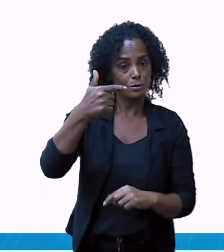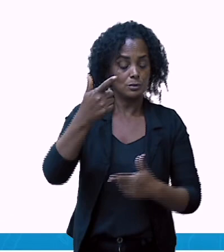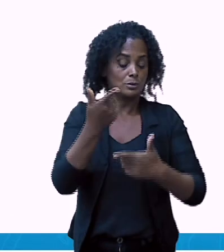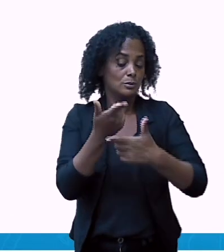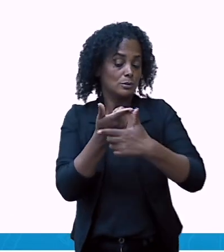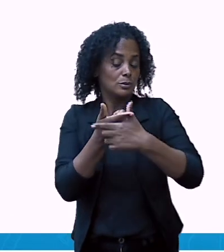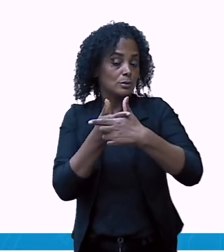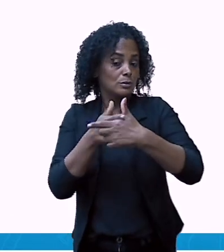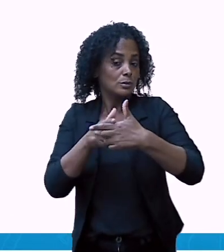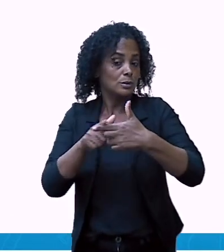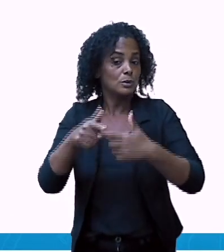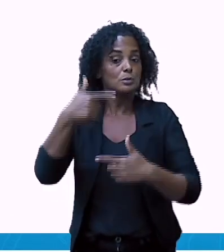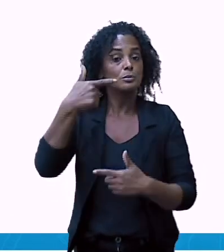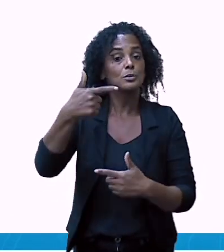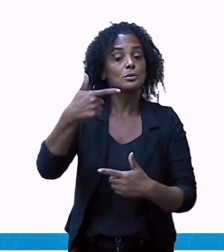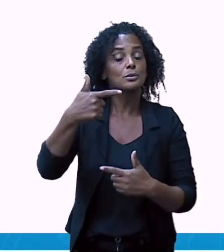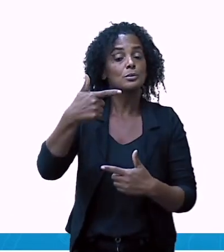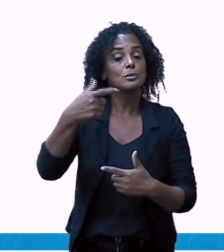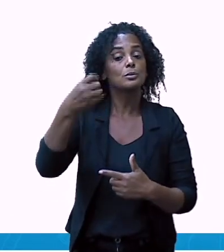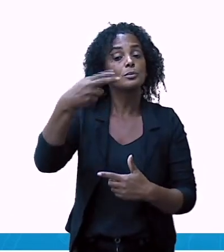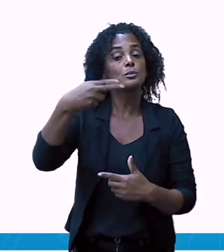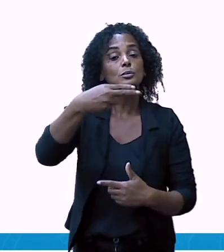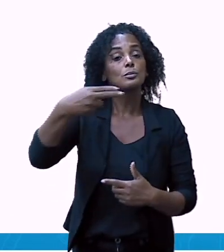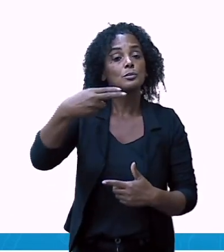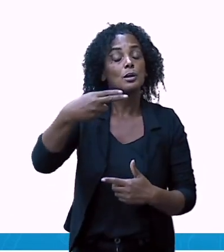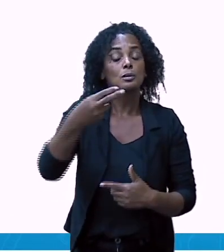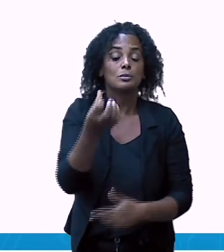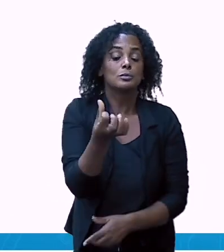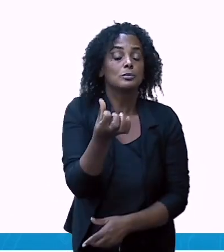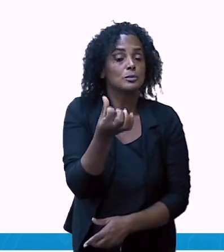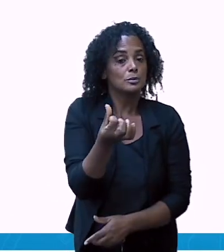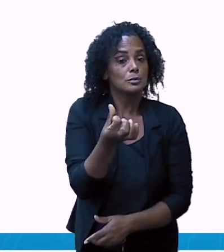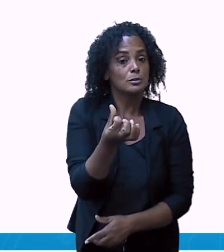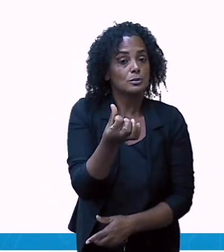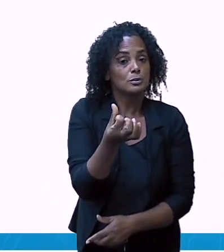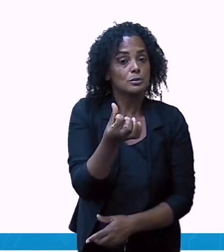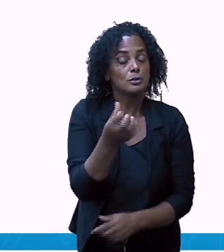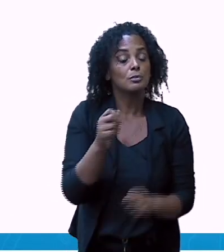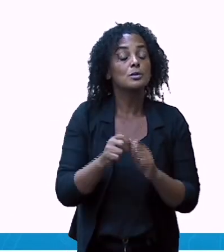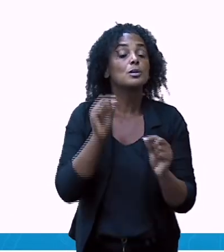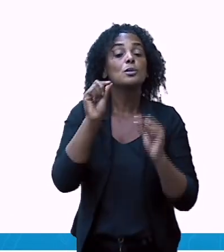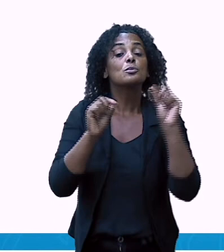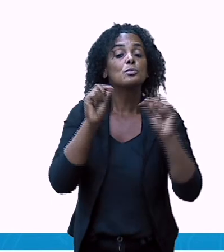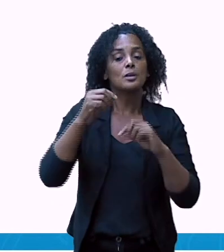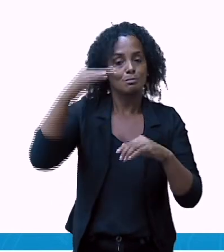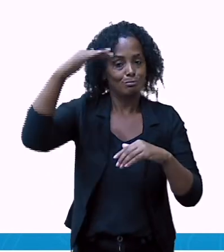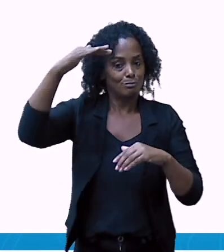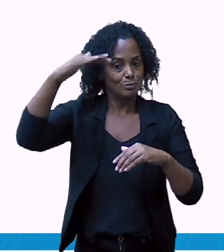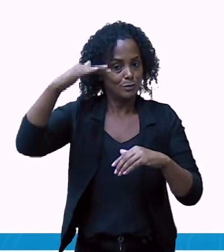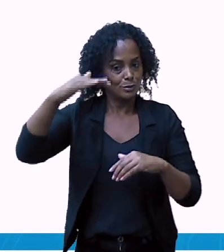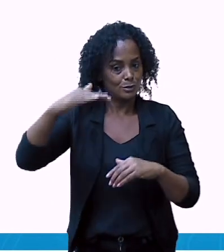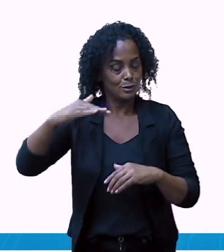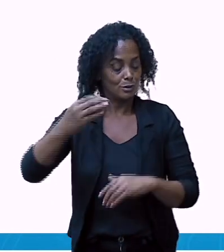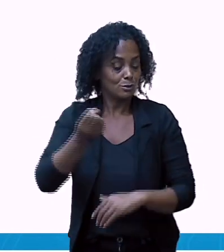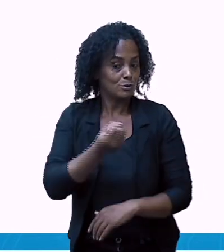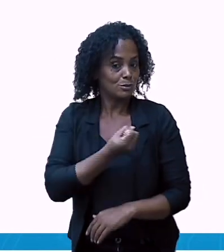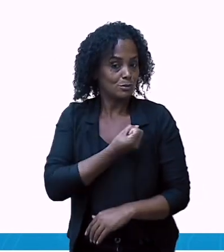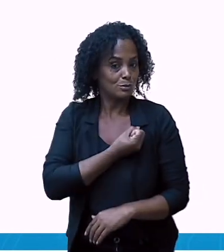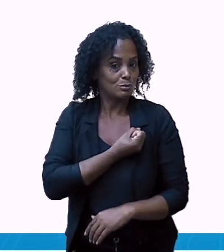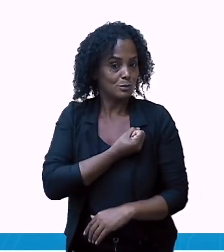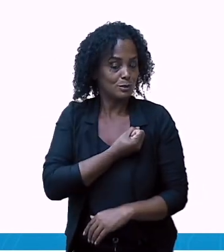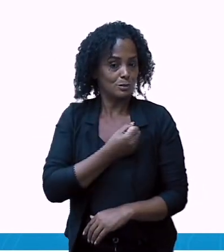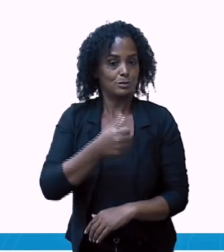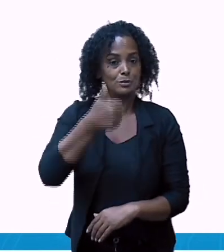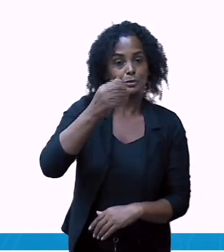2. 12 dividido por 2 são 6. O que nós devemos fazer agora? Descer o restante da